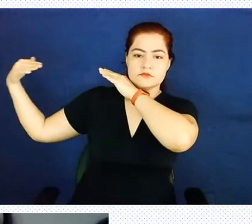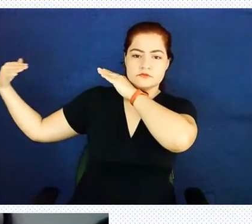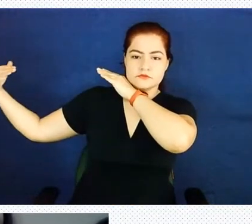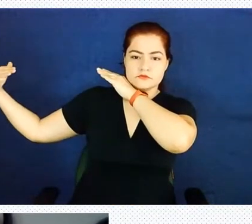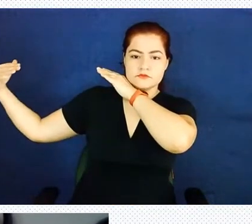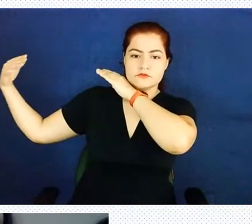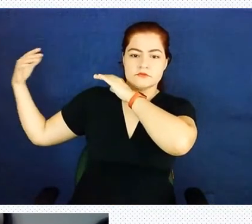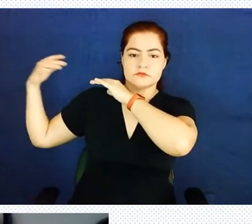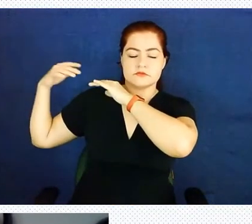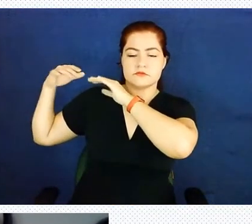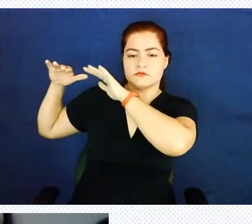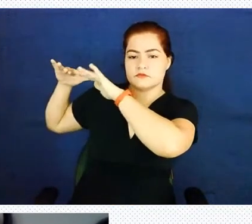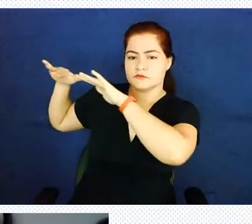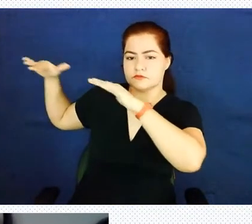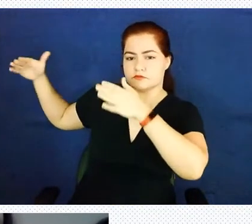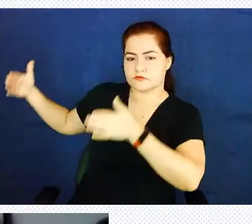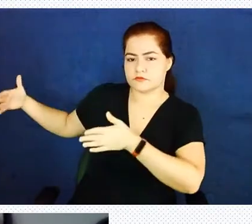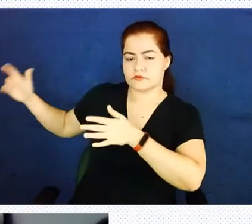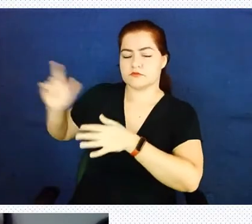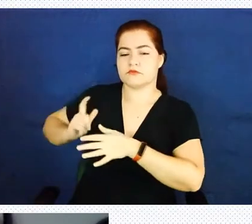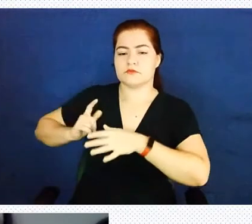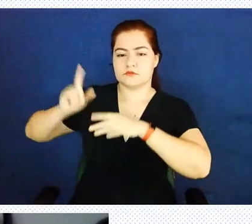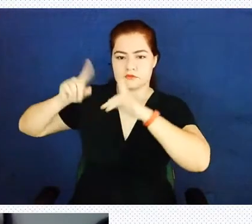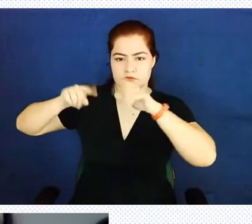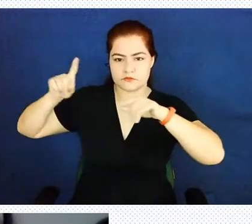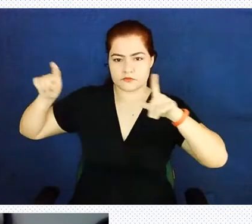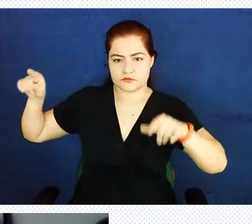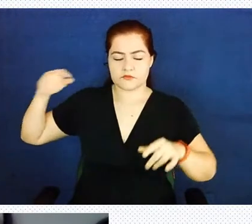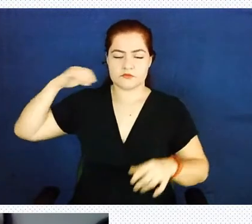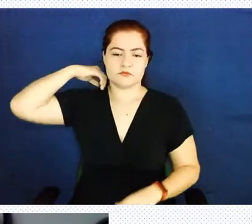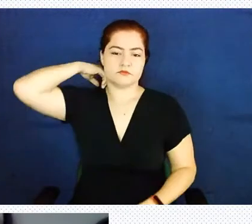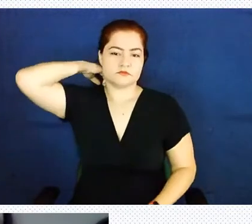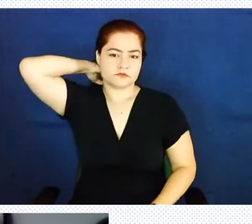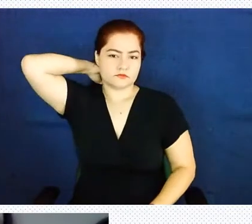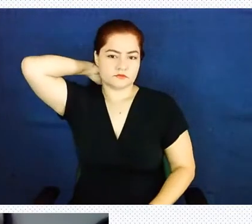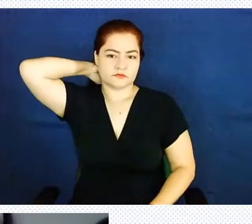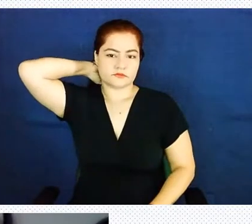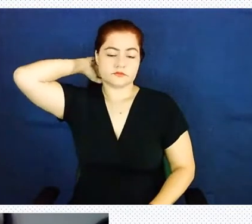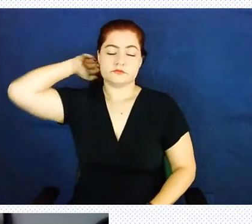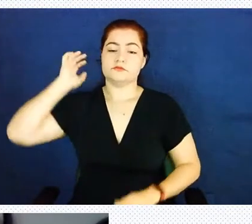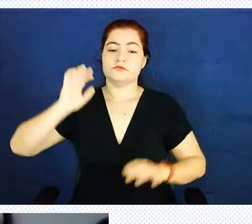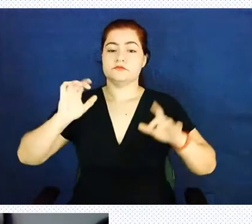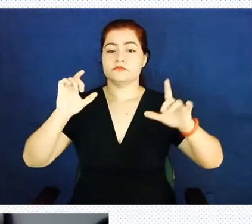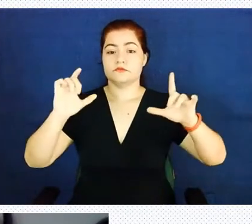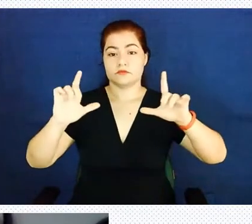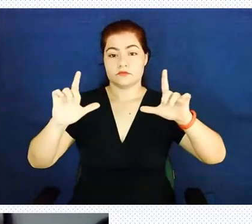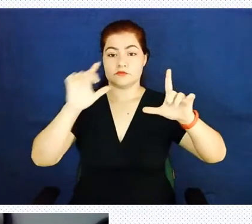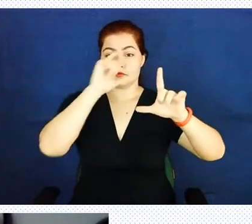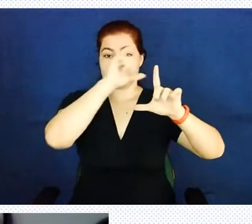há um móvel com alguns objetos. Ao lado da Maria,